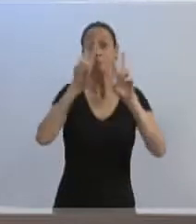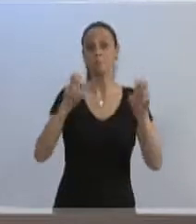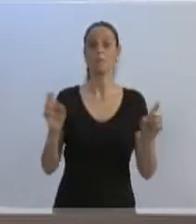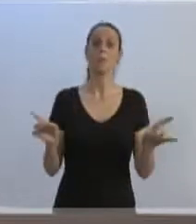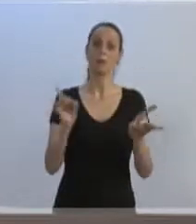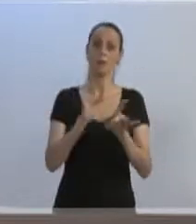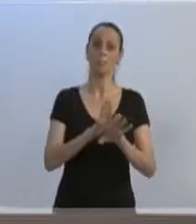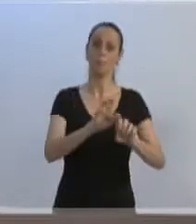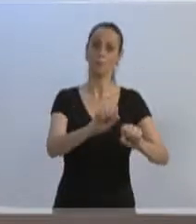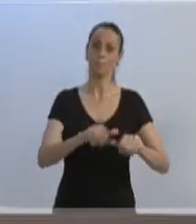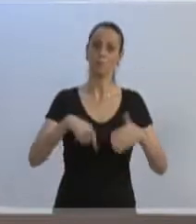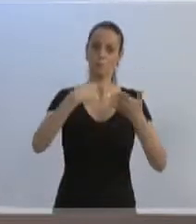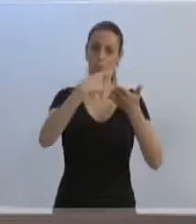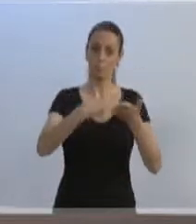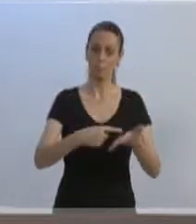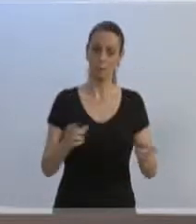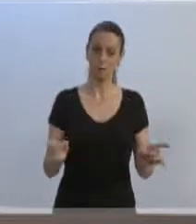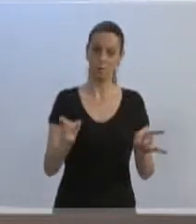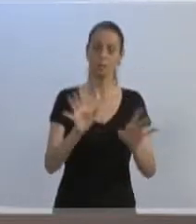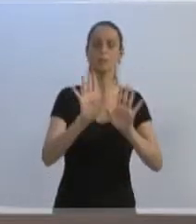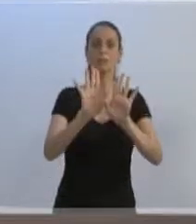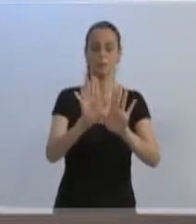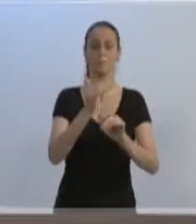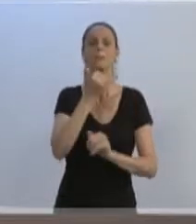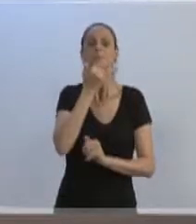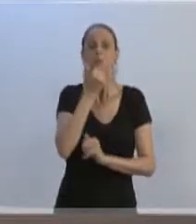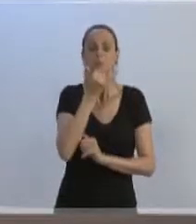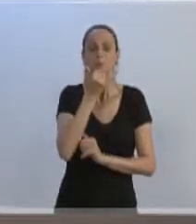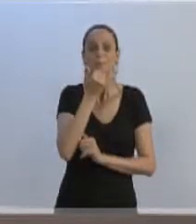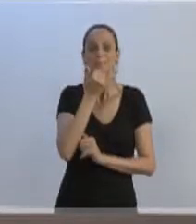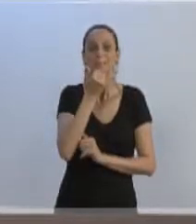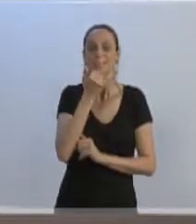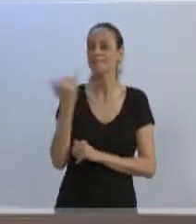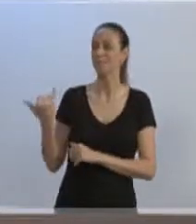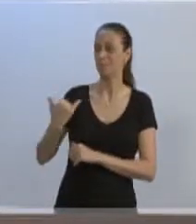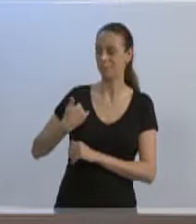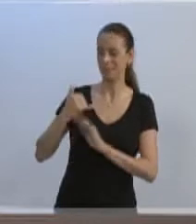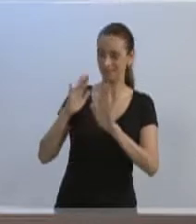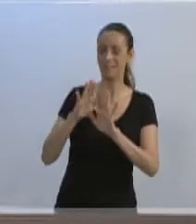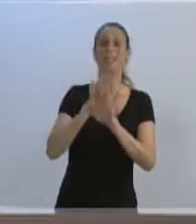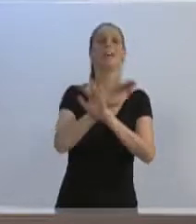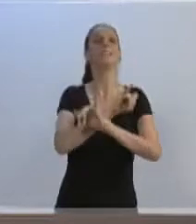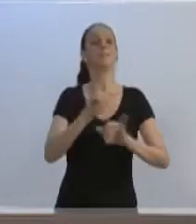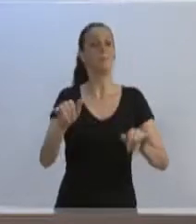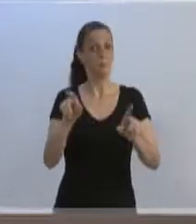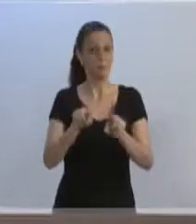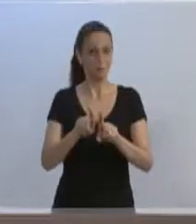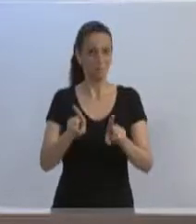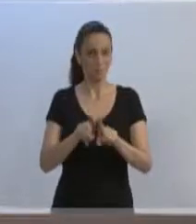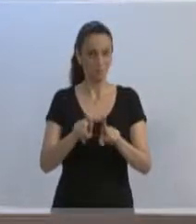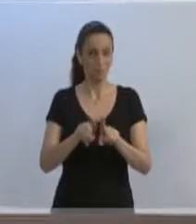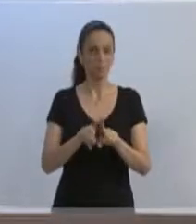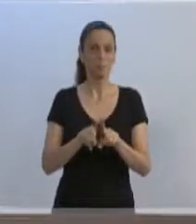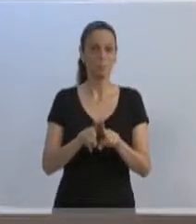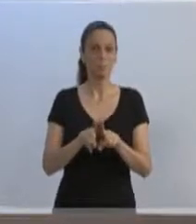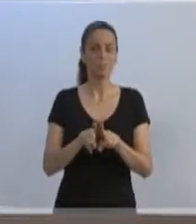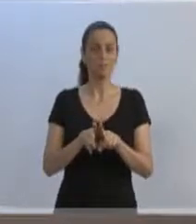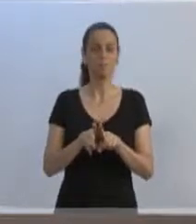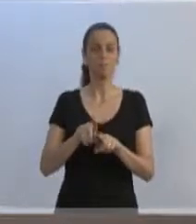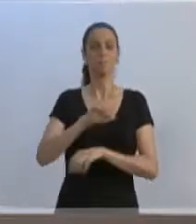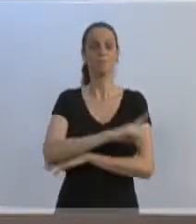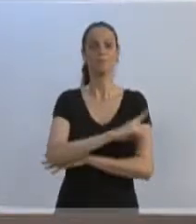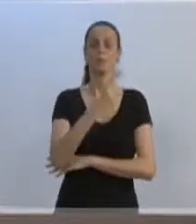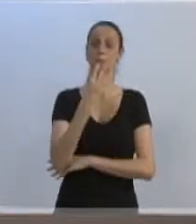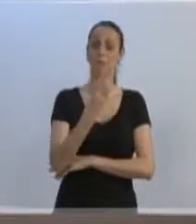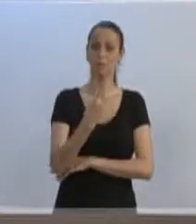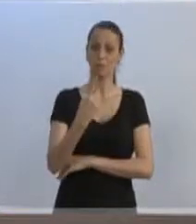encerro apresente perdão obrigado nem sequer comunicar ainda que no dia